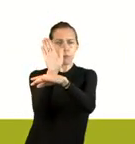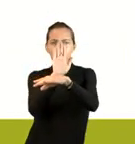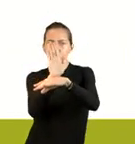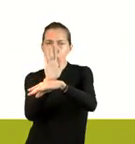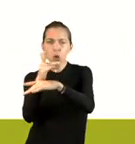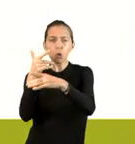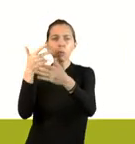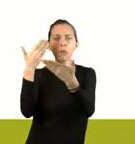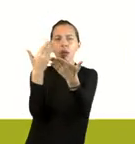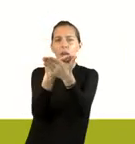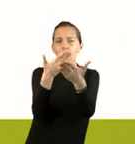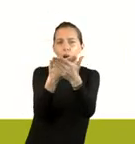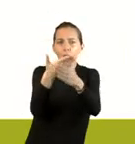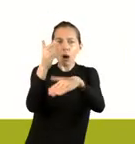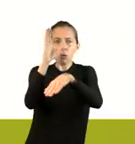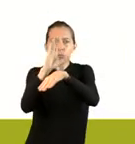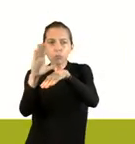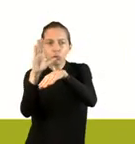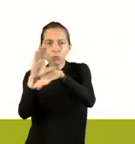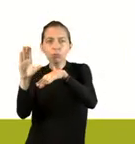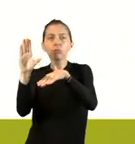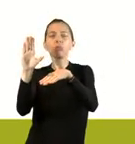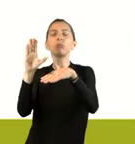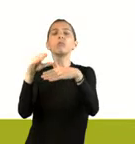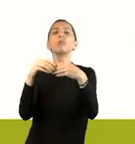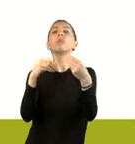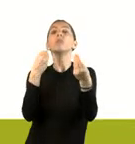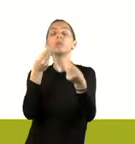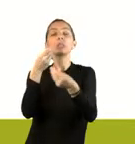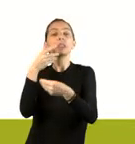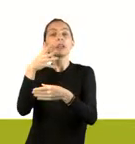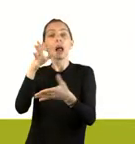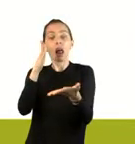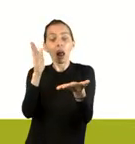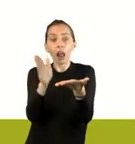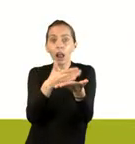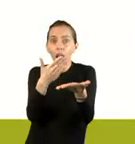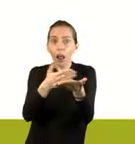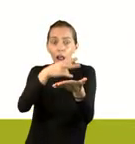que abordem esse assunto. Então, onde eu vou alcançar? Livros,